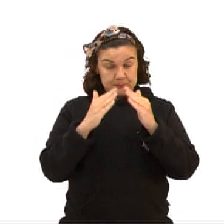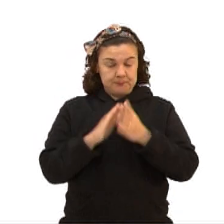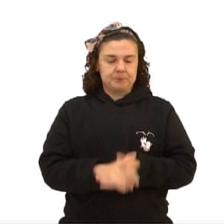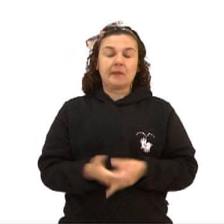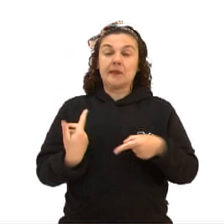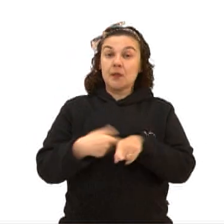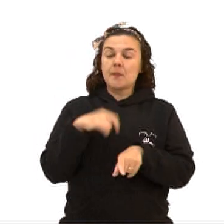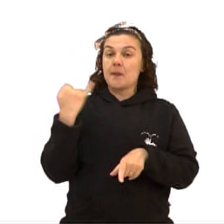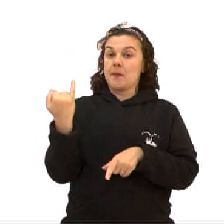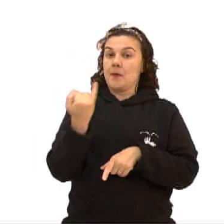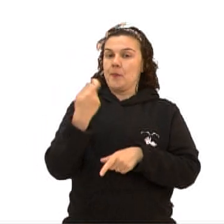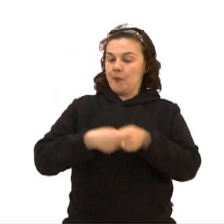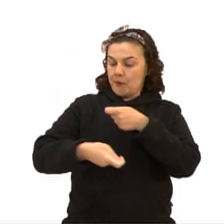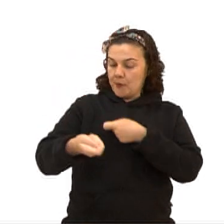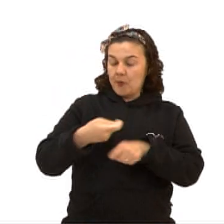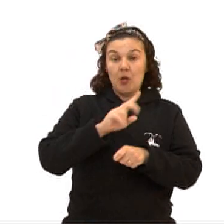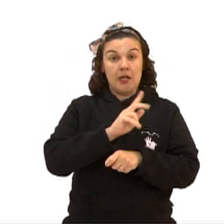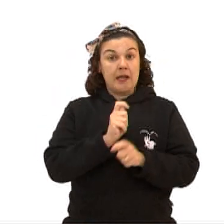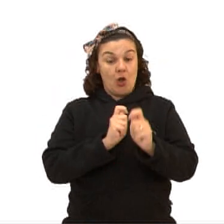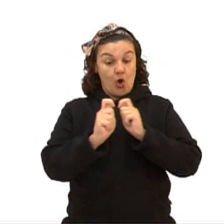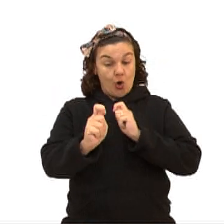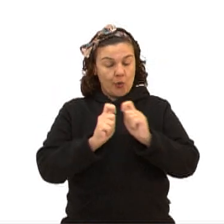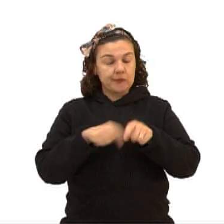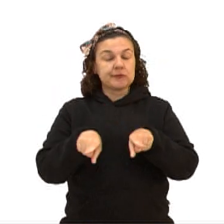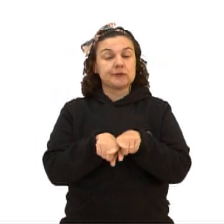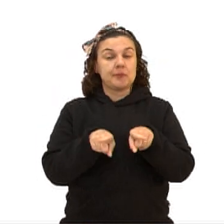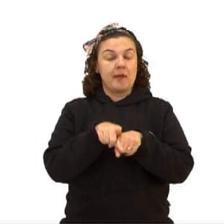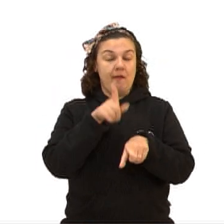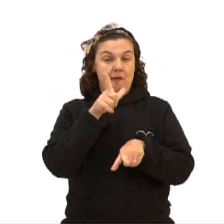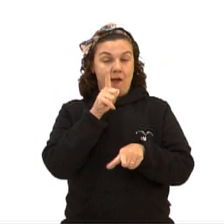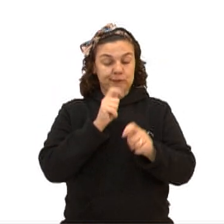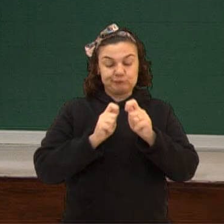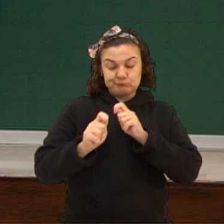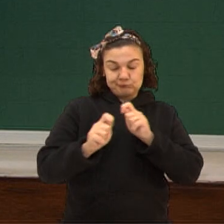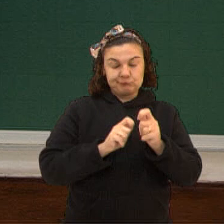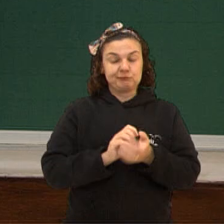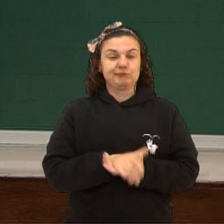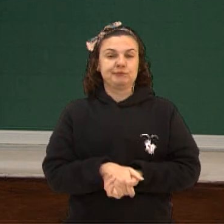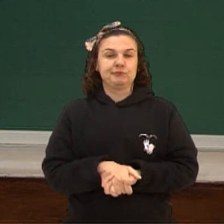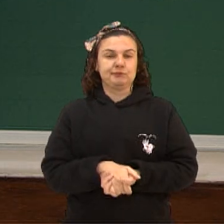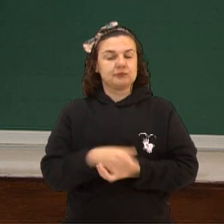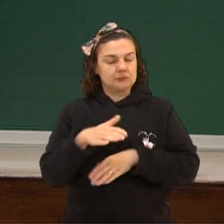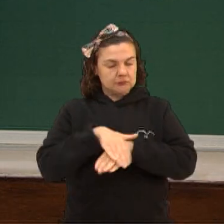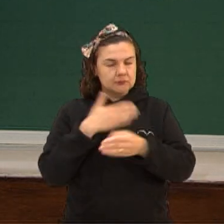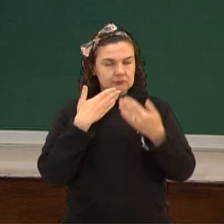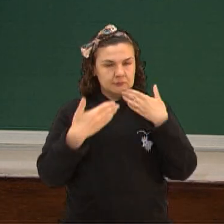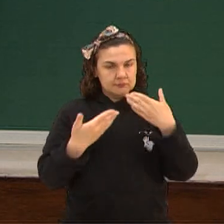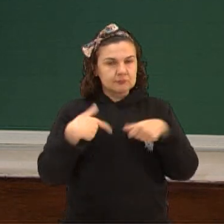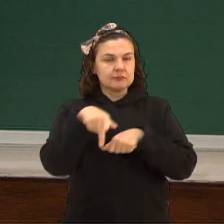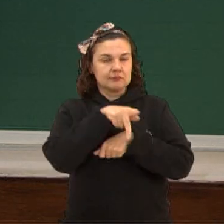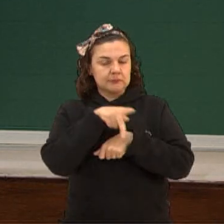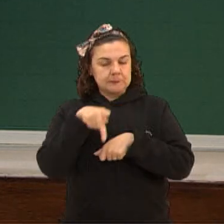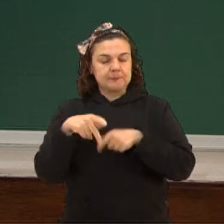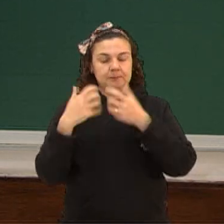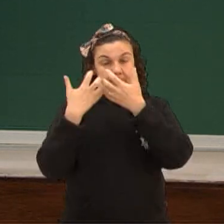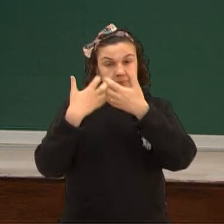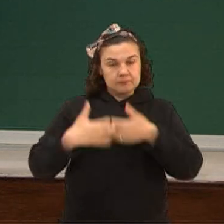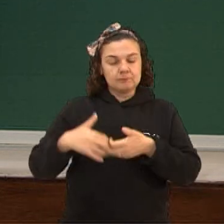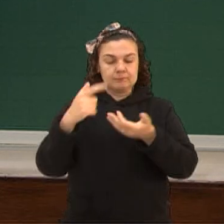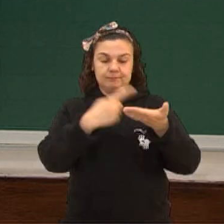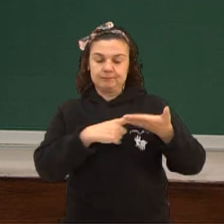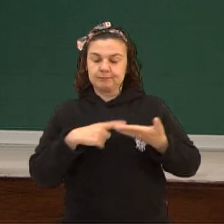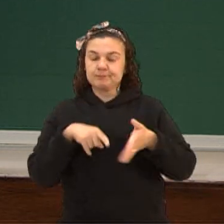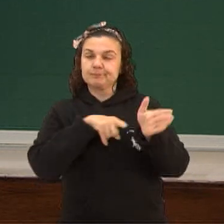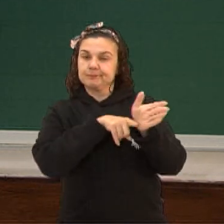importância da economia, do não desperdício dos recursos hídricos em tempos de crise. Converse com o seu professor, elaborem algum trabalho